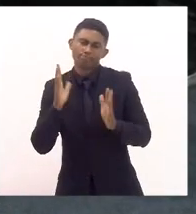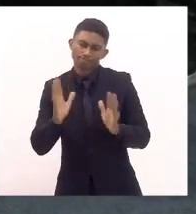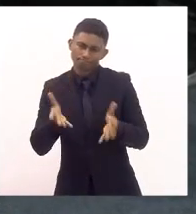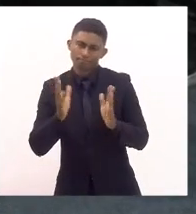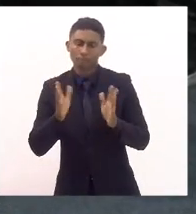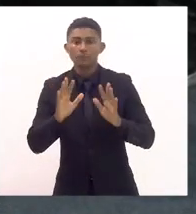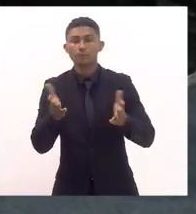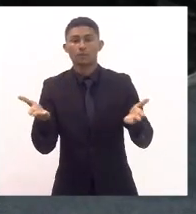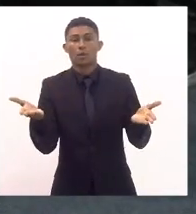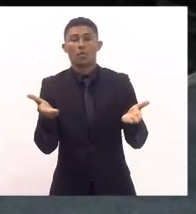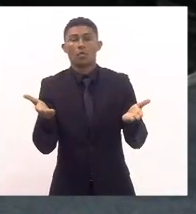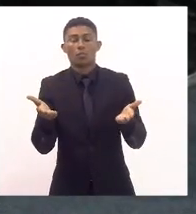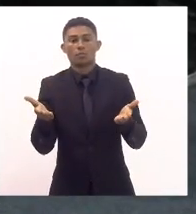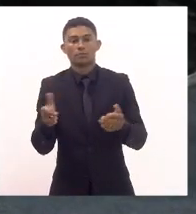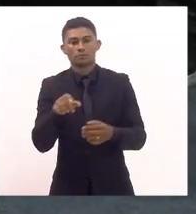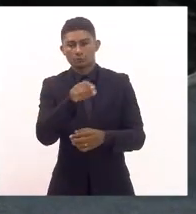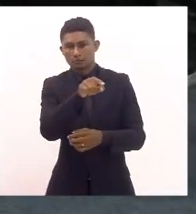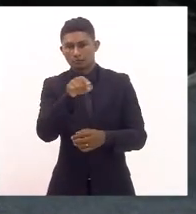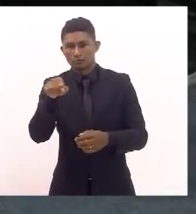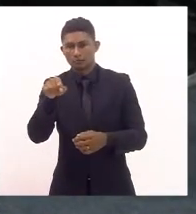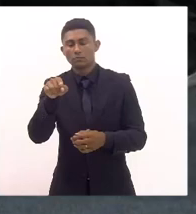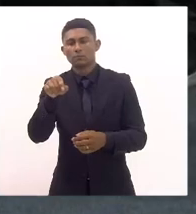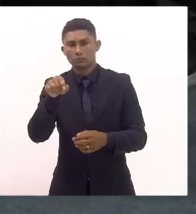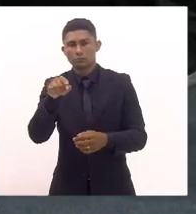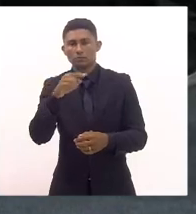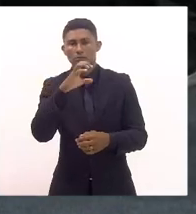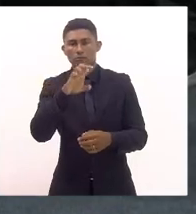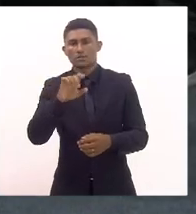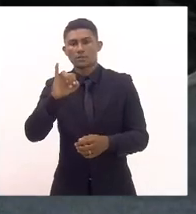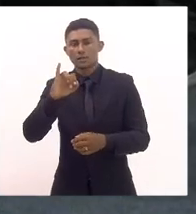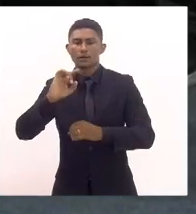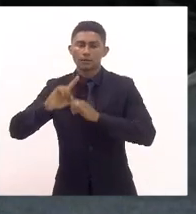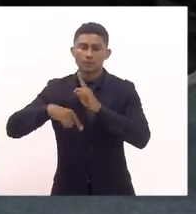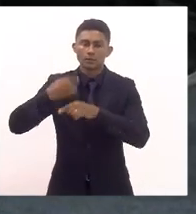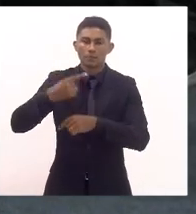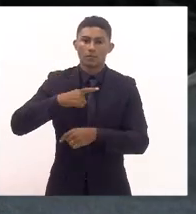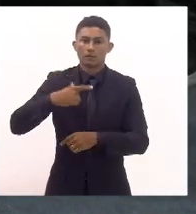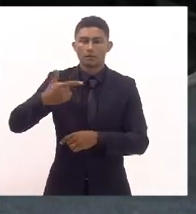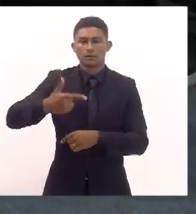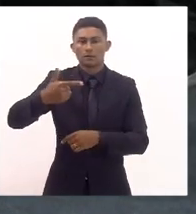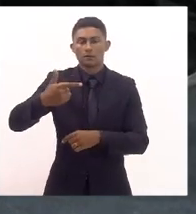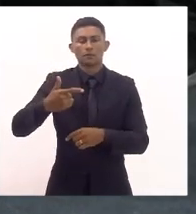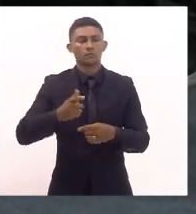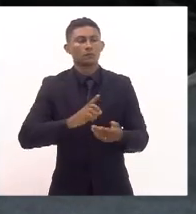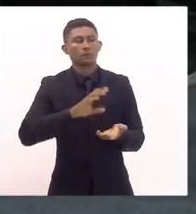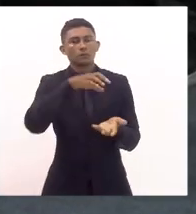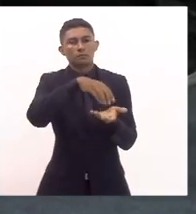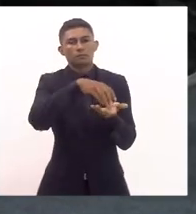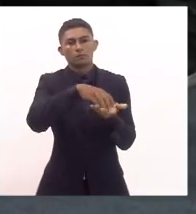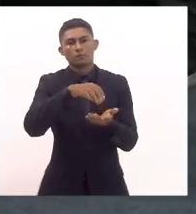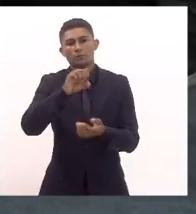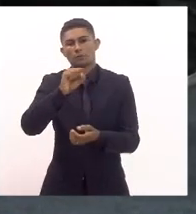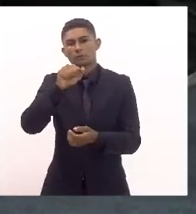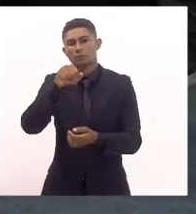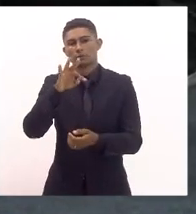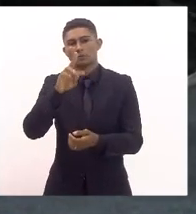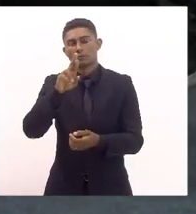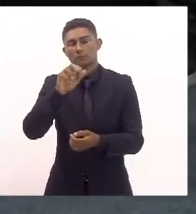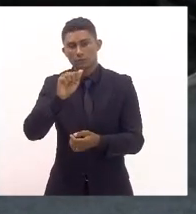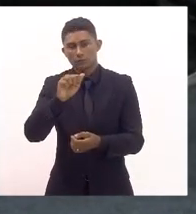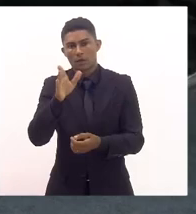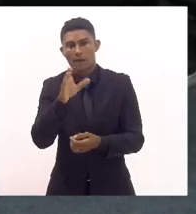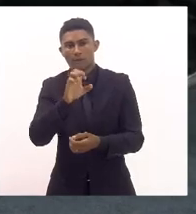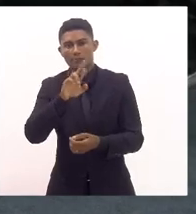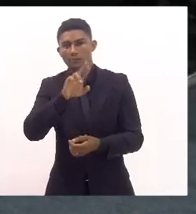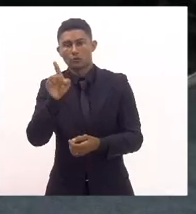os sei e depois teve um segundo em matador em Santa Cruz nós instalações do antigo